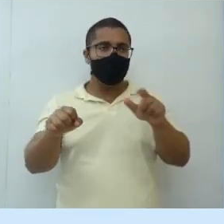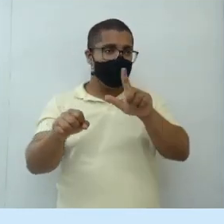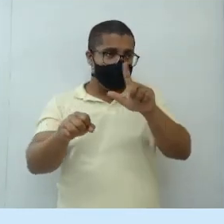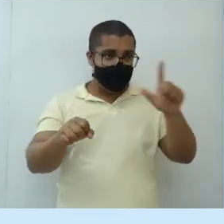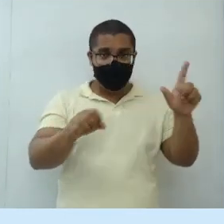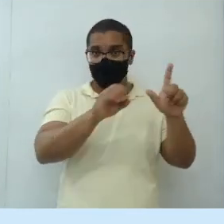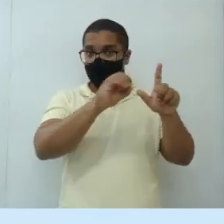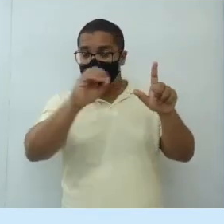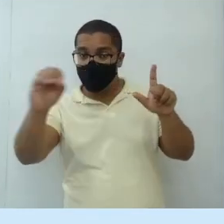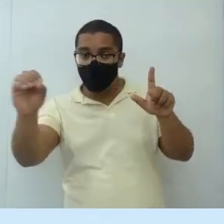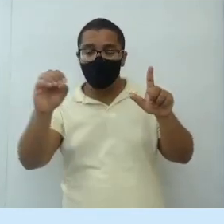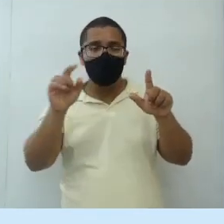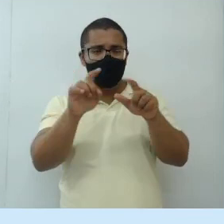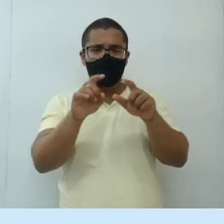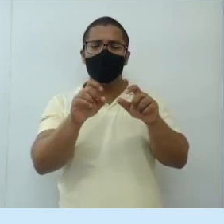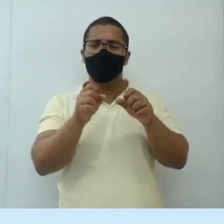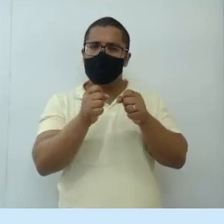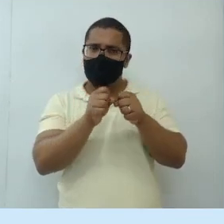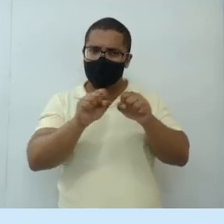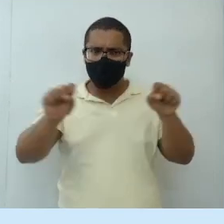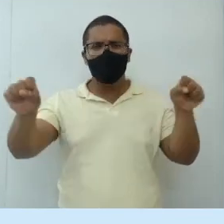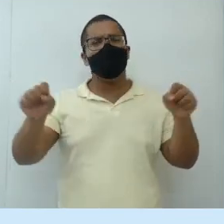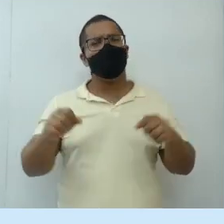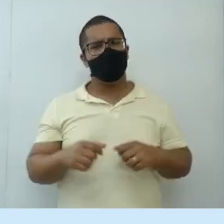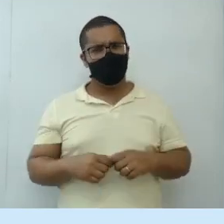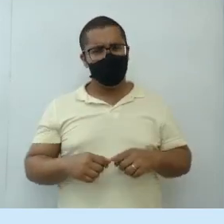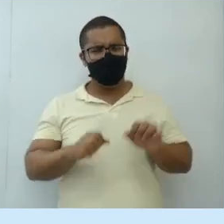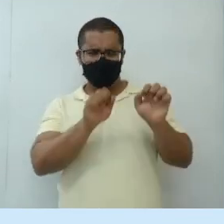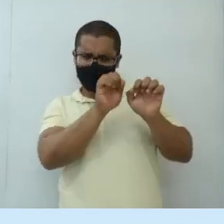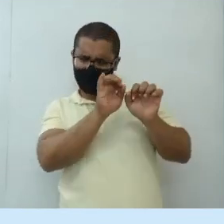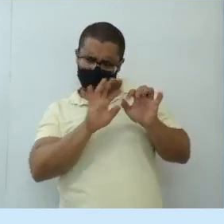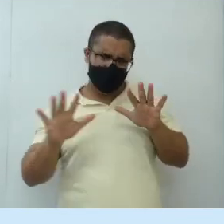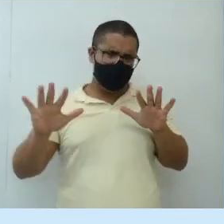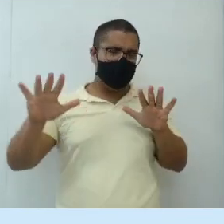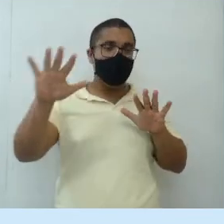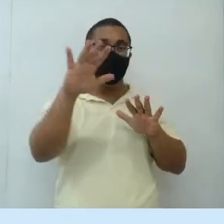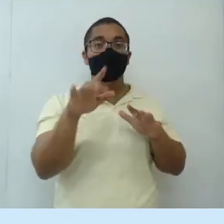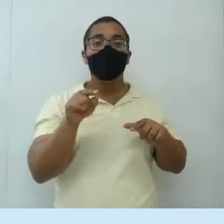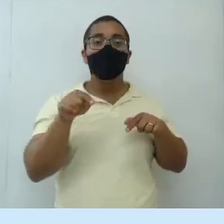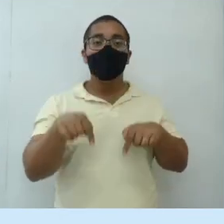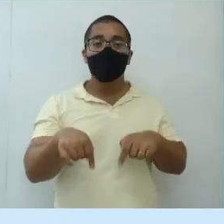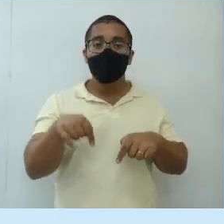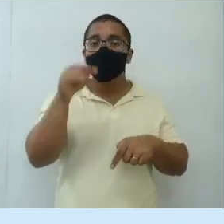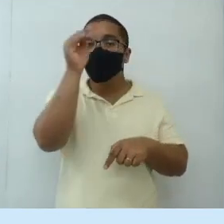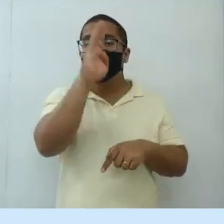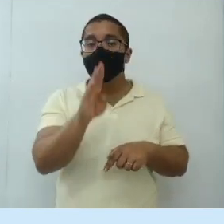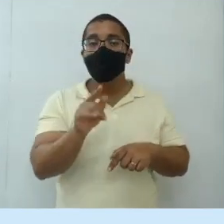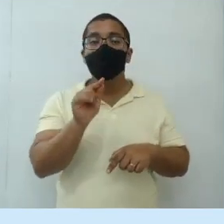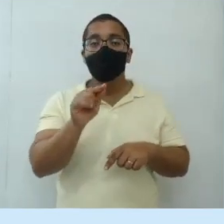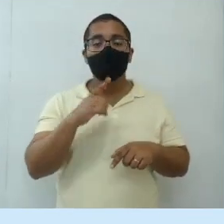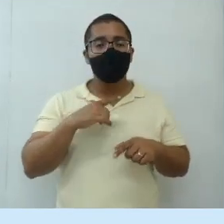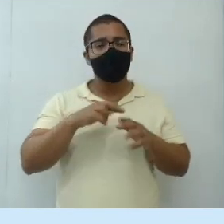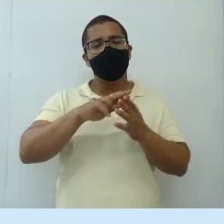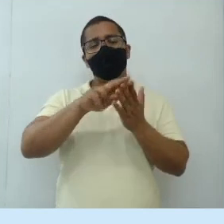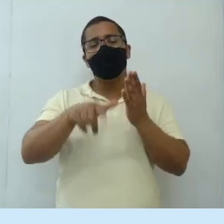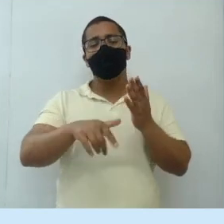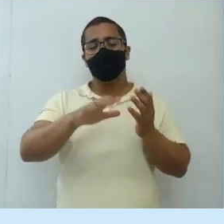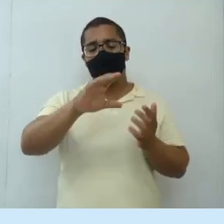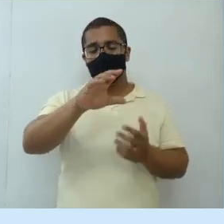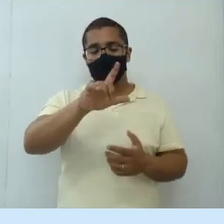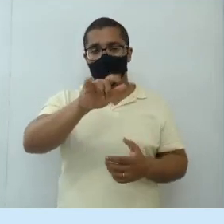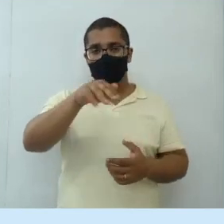a oeste nesta muito grande então vai fazer com que dentro do nosso território brasileiro nós tenhamos vários clima